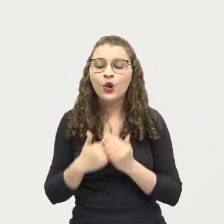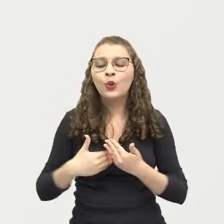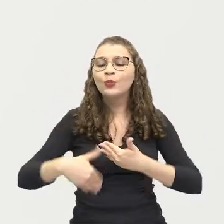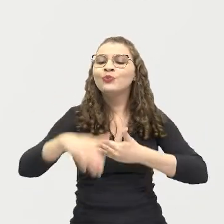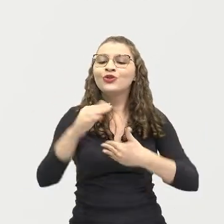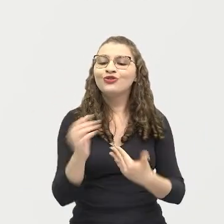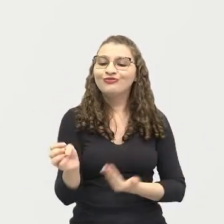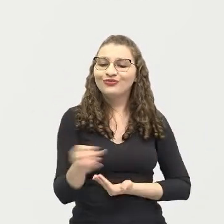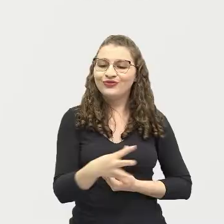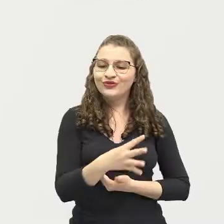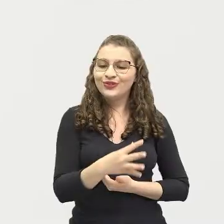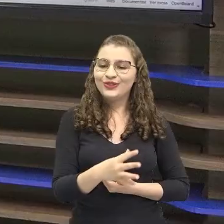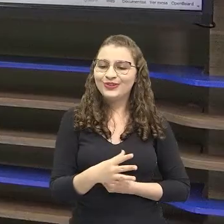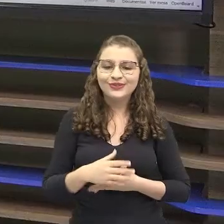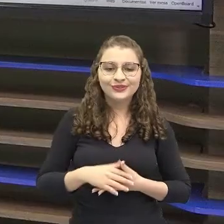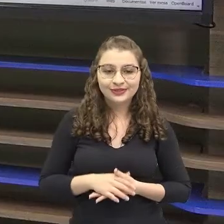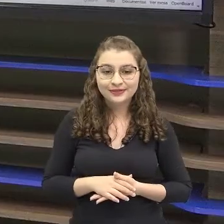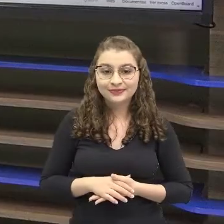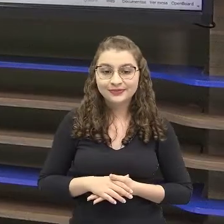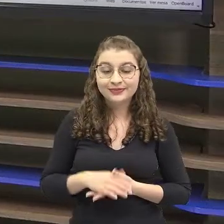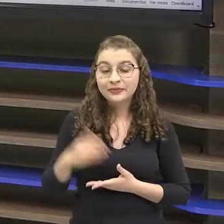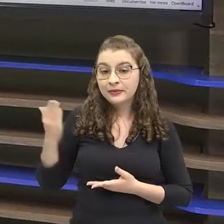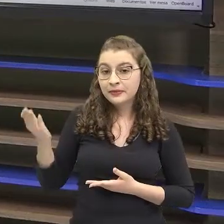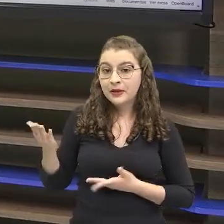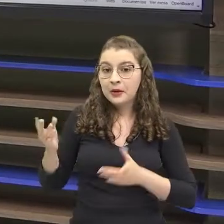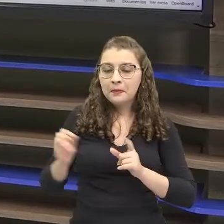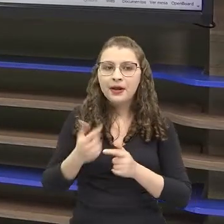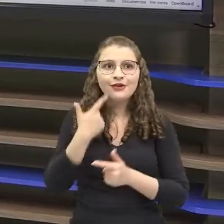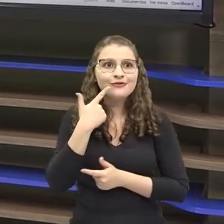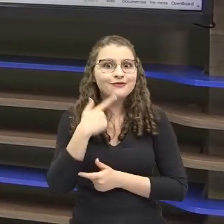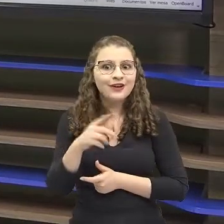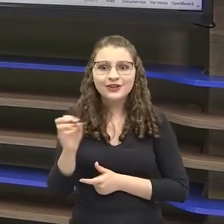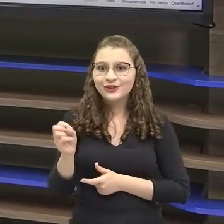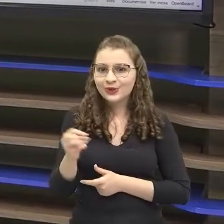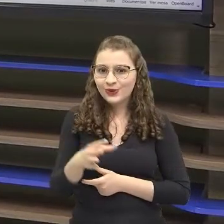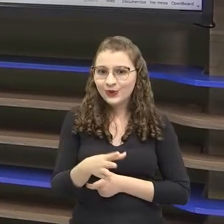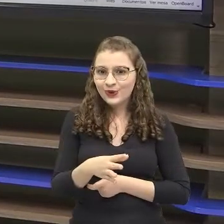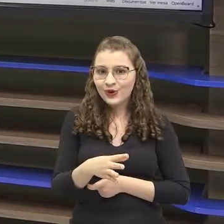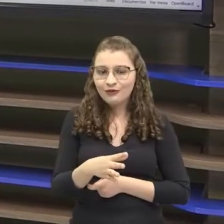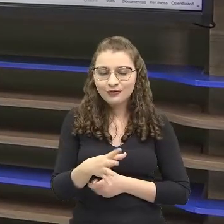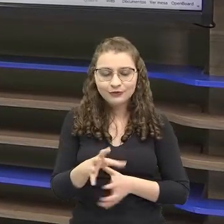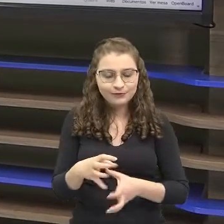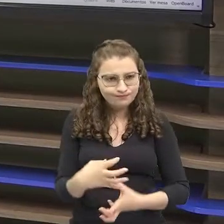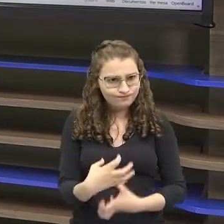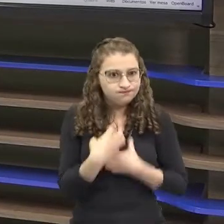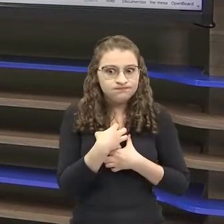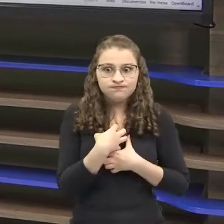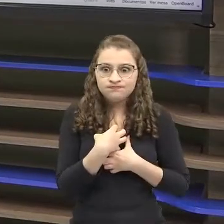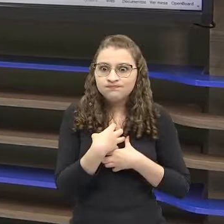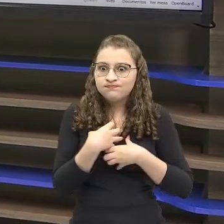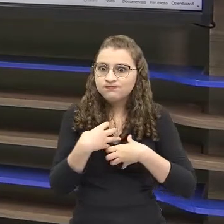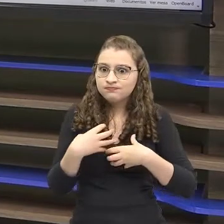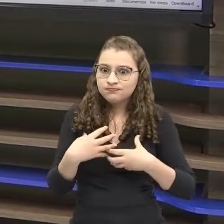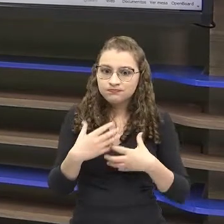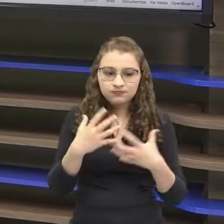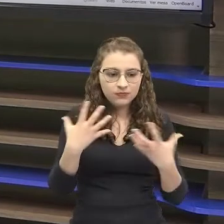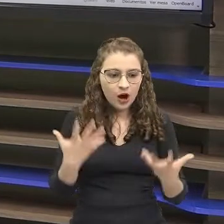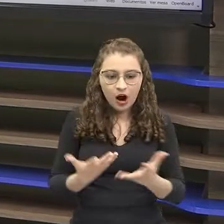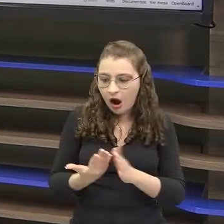arte. Então, elas vinham ali com uma nova linguagem. Então, isso aí houve um choque com a